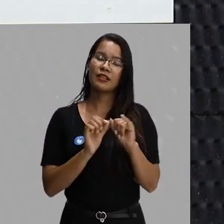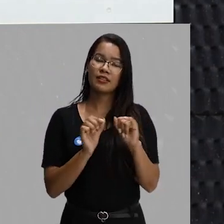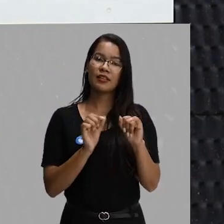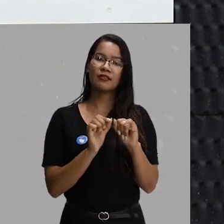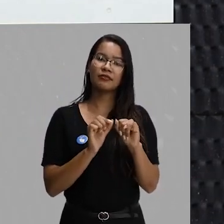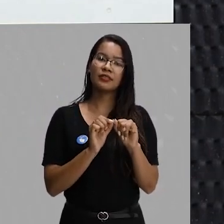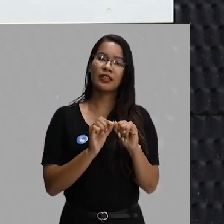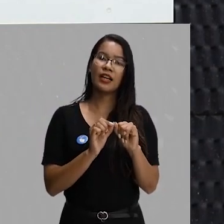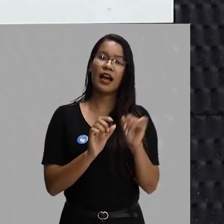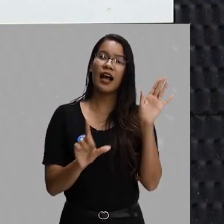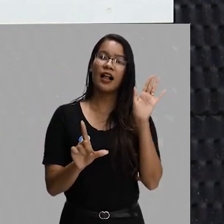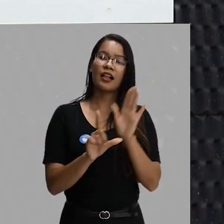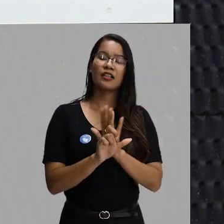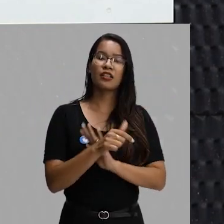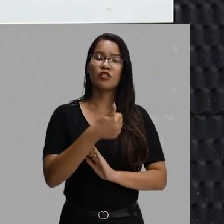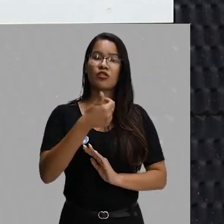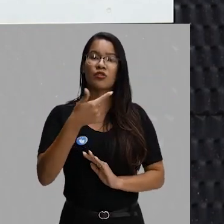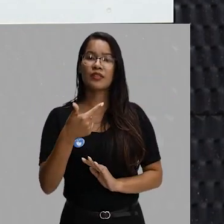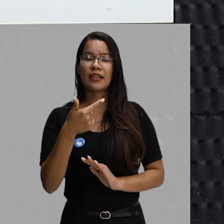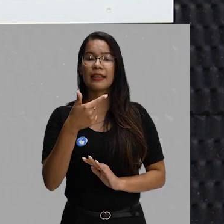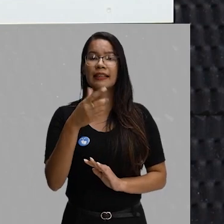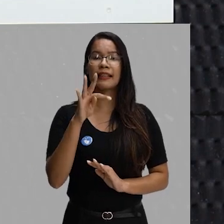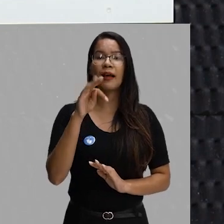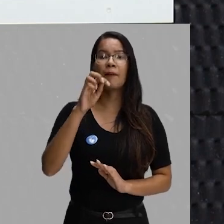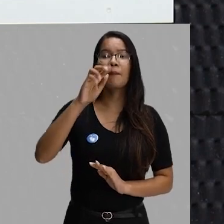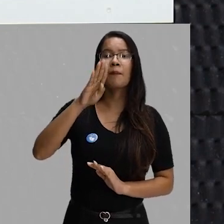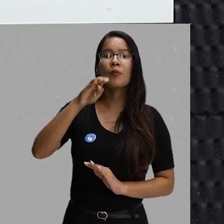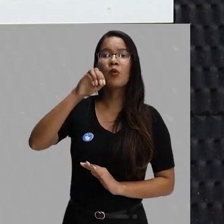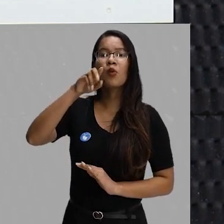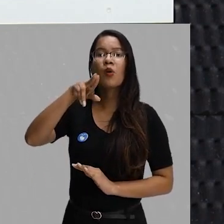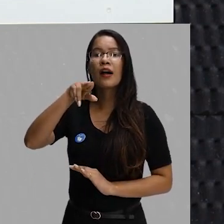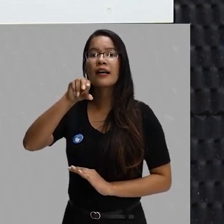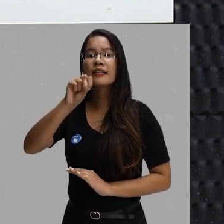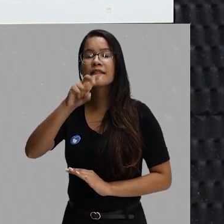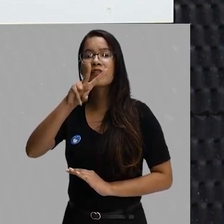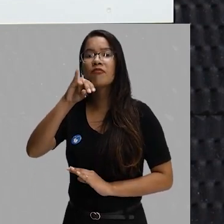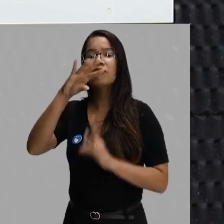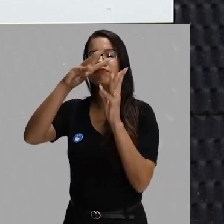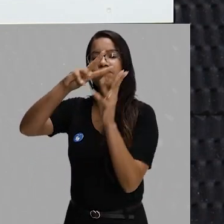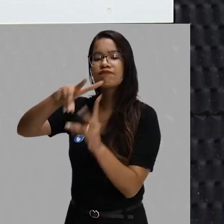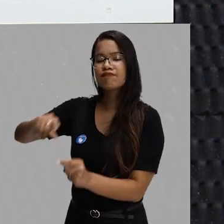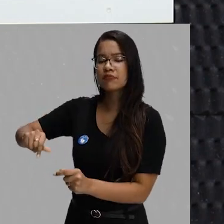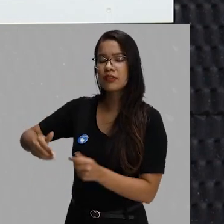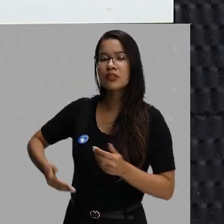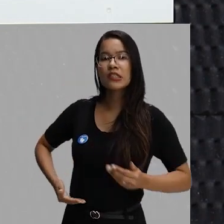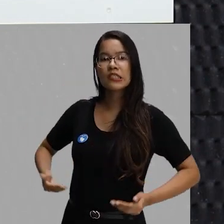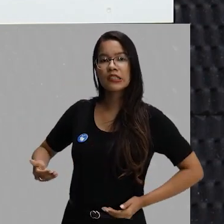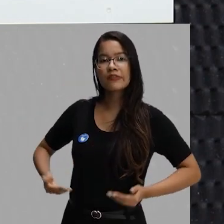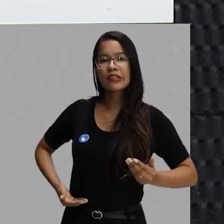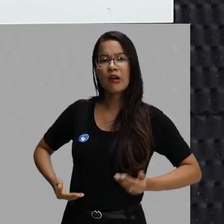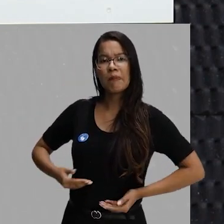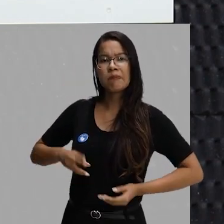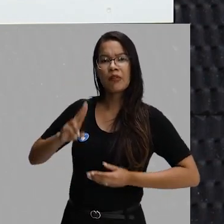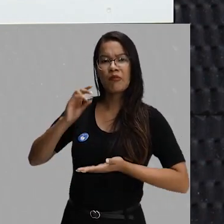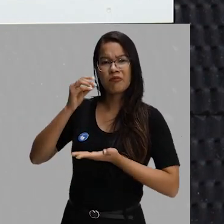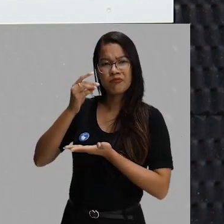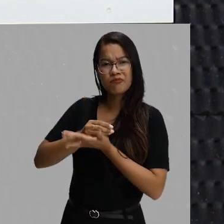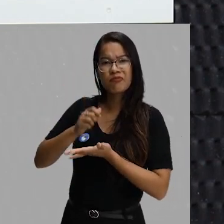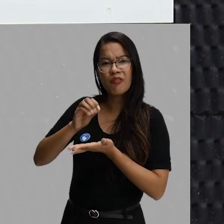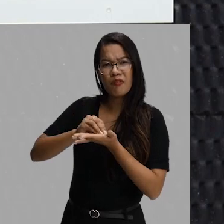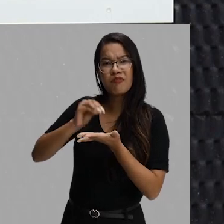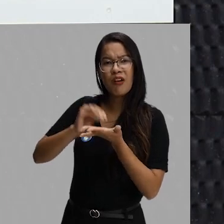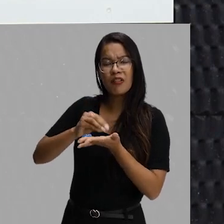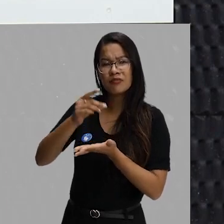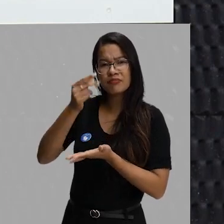que é a lei das 12 tábuas, que é a lei que vai abolir a escravidão por dívida, que é a lei que vai, pelo menos do ponto de vista